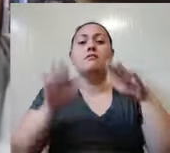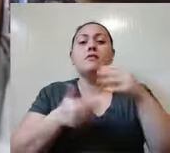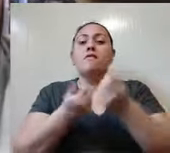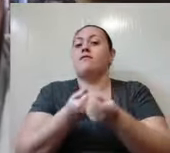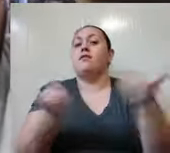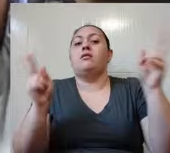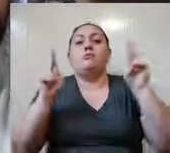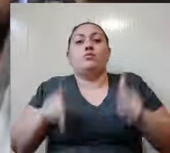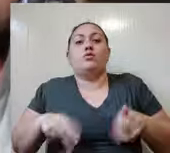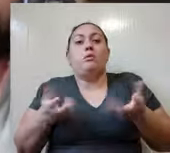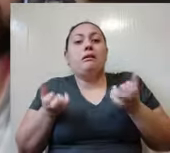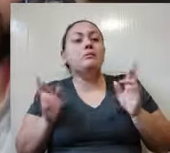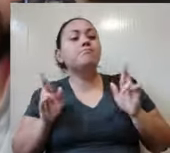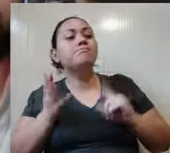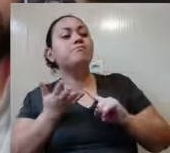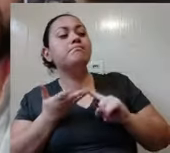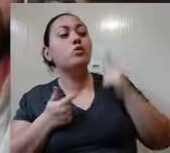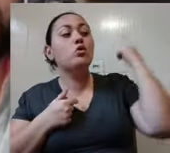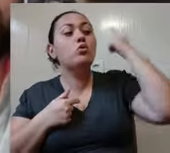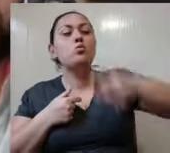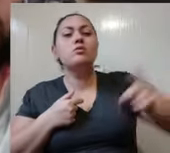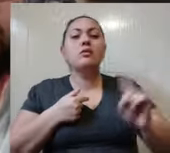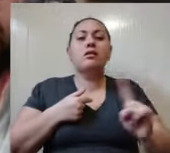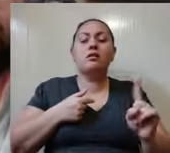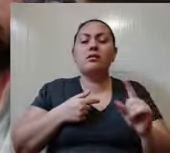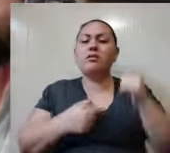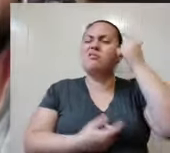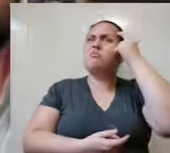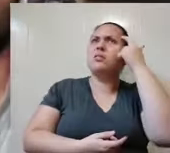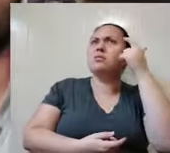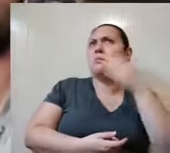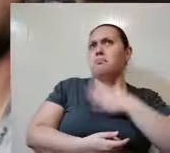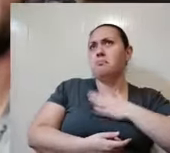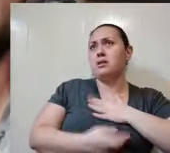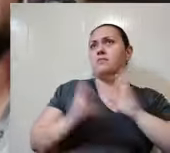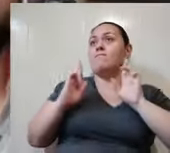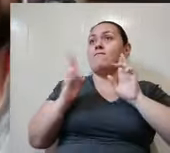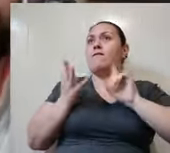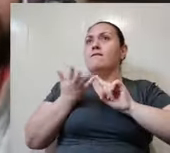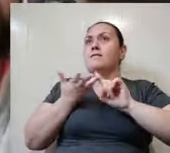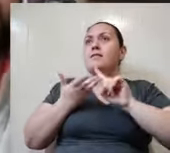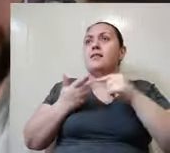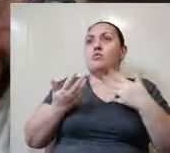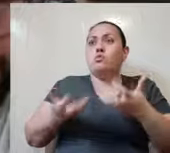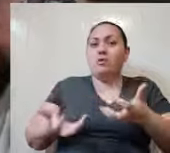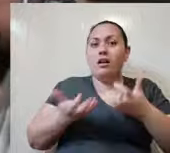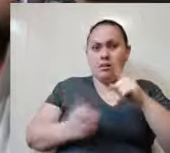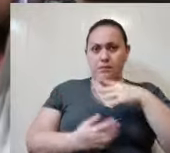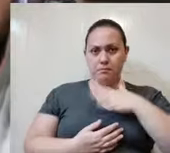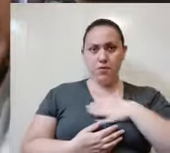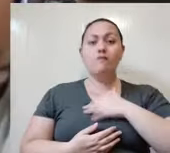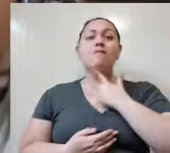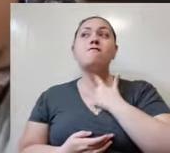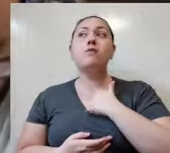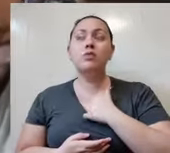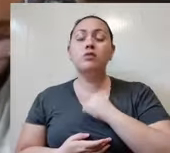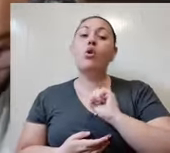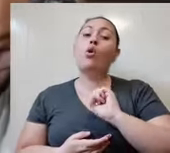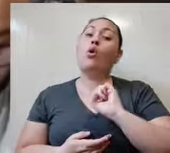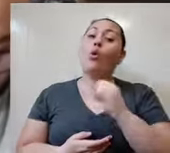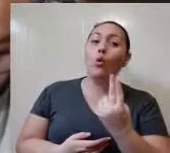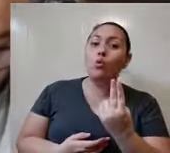expectativas, né? E aí, bom, até que ponto essas expectativas têm a ver comigo, com a minha vontade, com o que eu desejo, e até que ponto isso tem